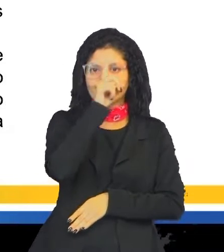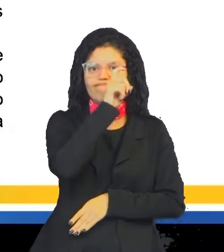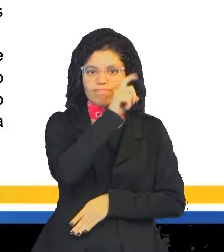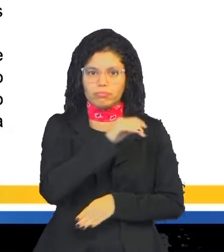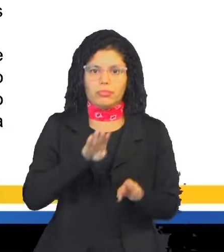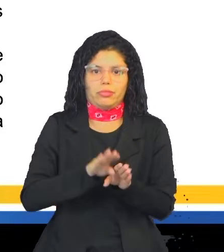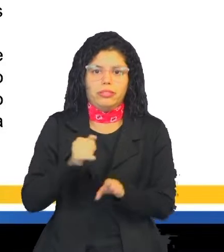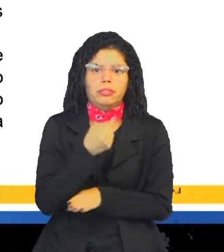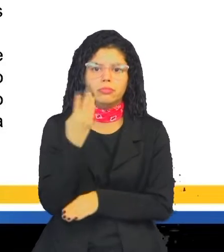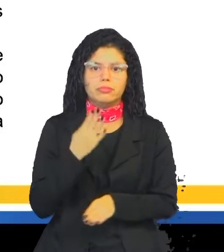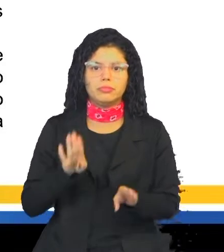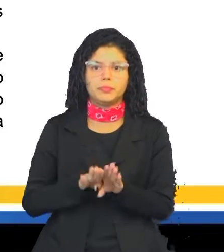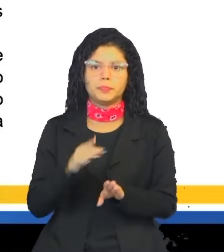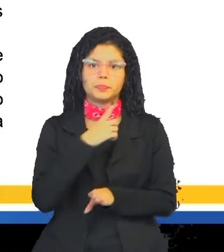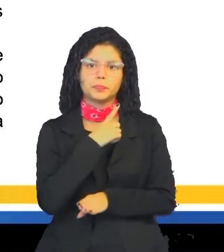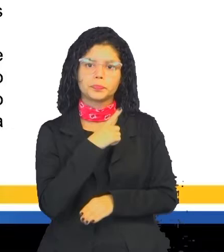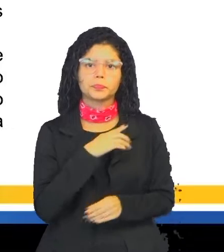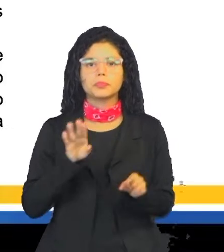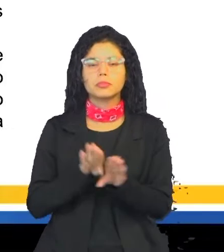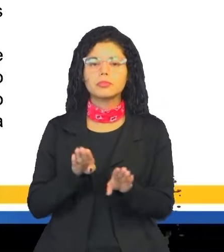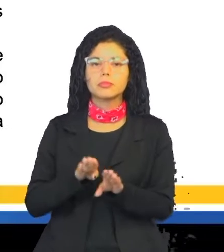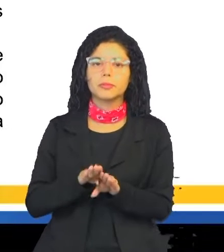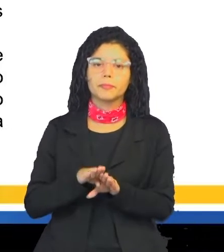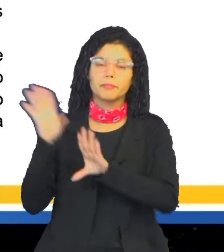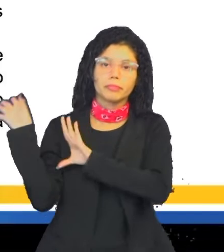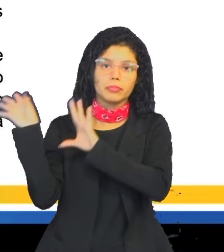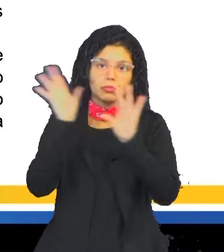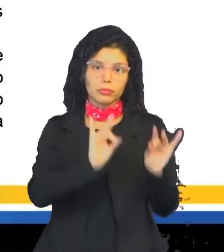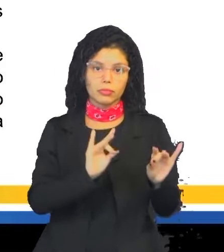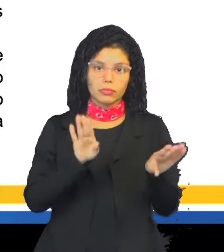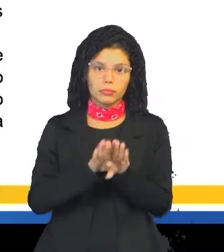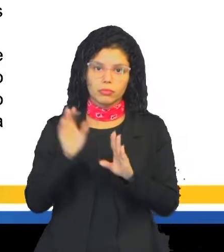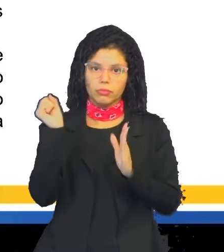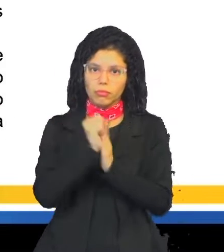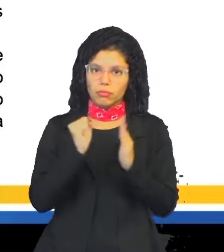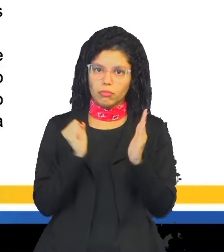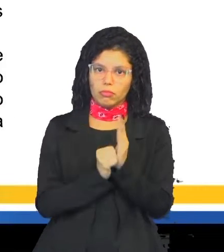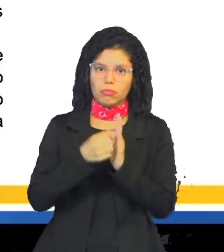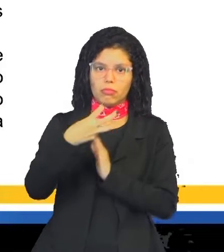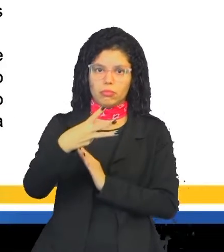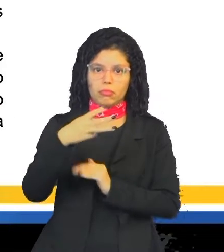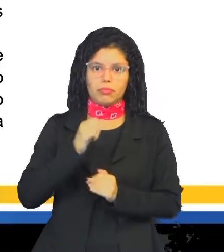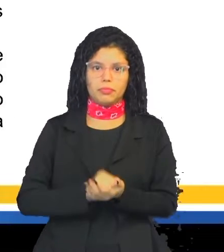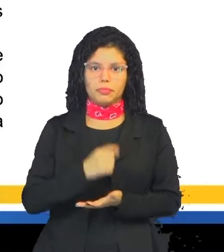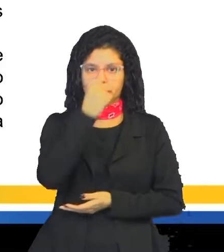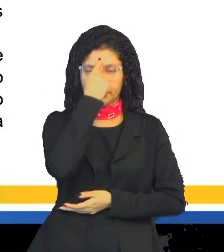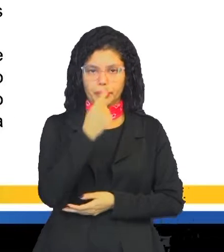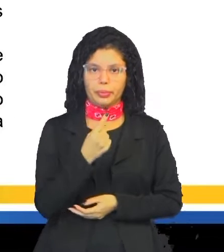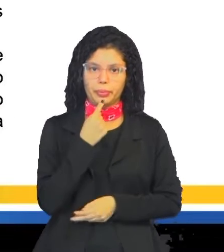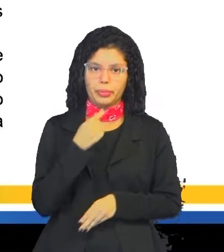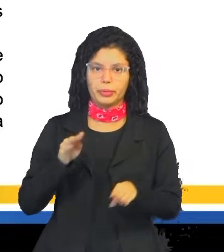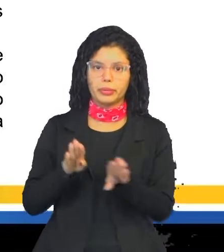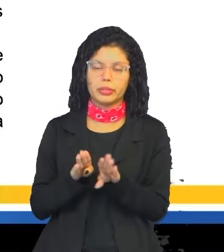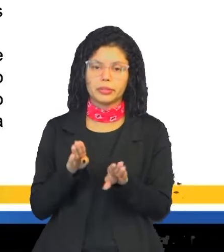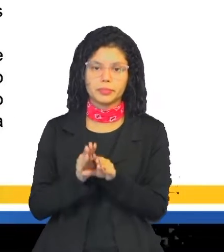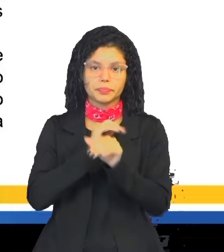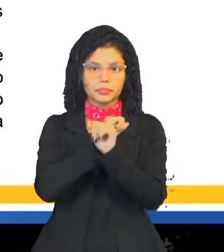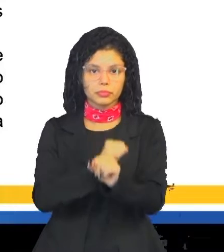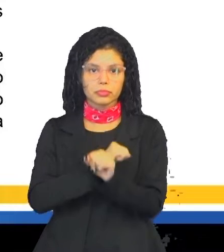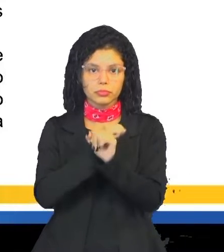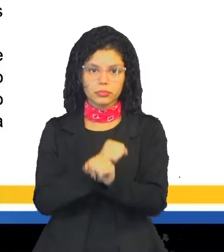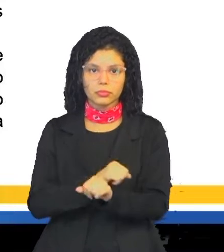e a quantidade, de africanos que foram trazidos durante 3 séculos foi tão grande que a imagem do trabalhador escravo em nosso